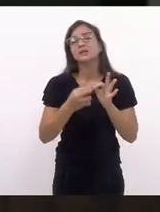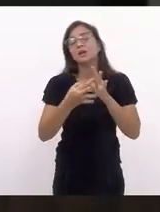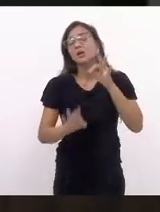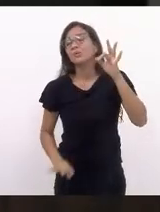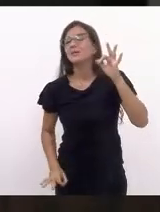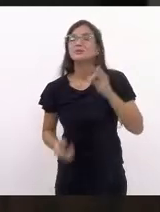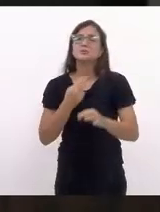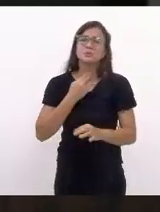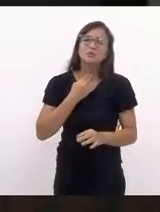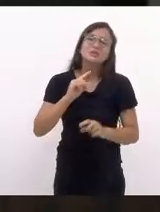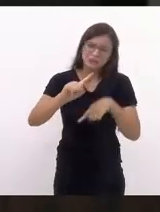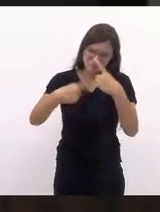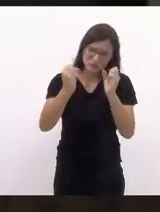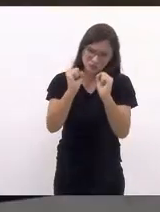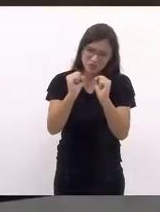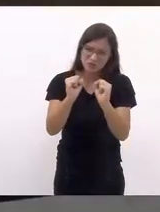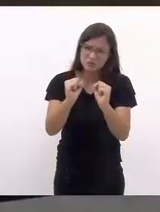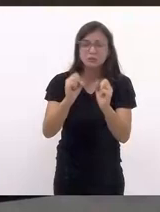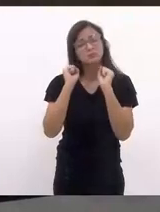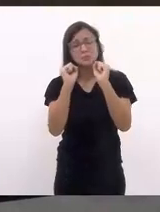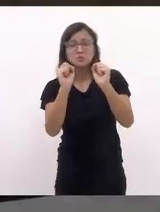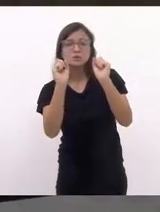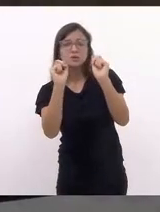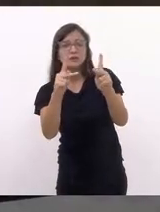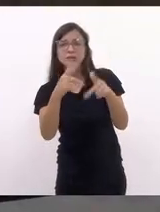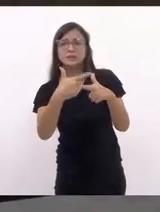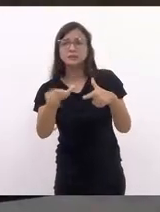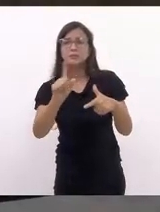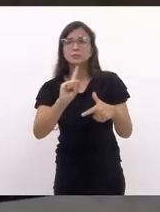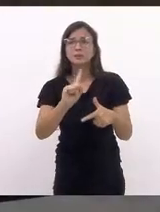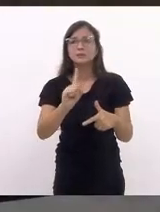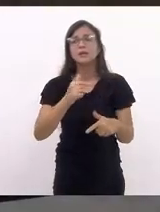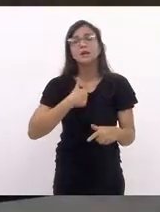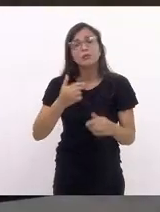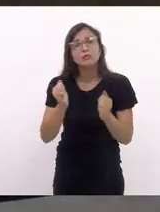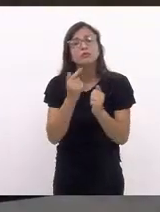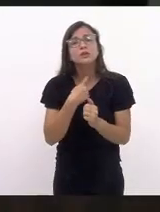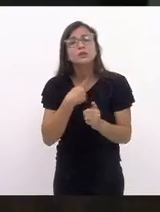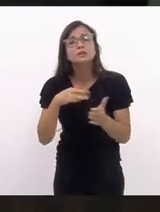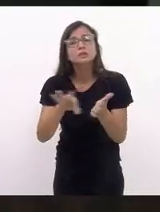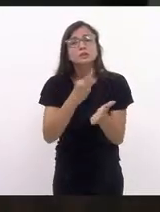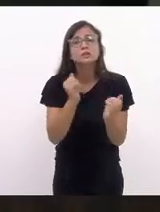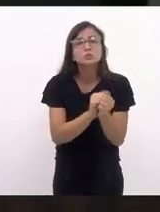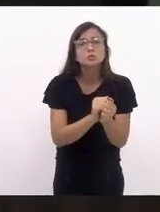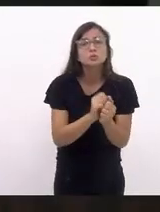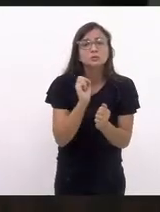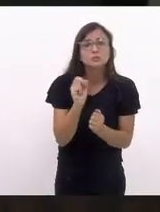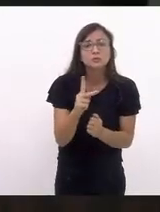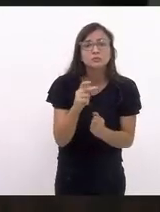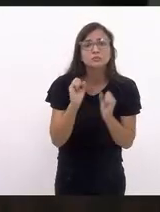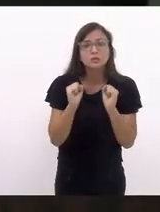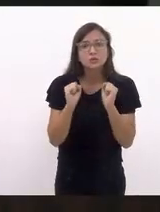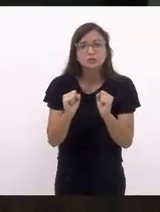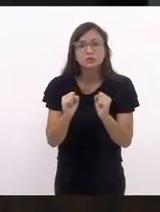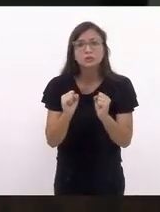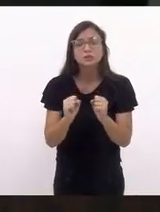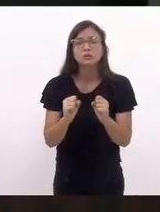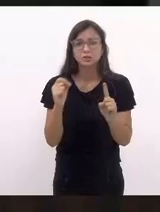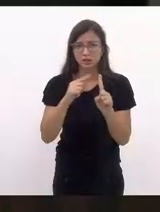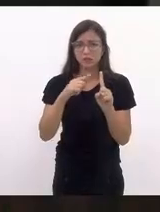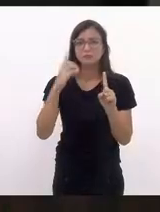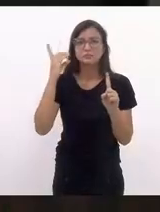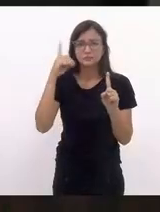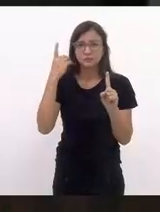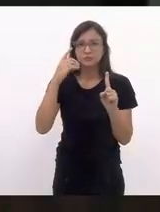podemos deixar uma declaração final Pois é mas sim presente só queria pedir também em coautoria da é igual a autora Deputado a